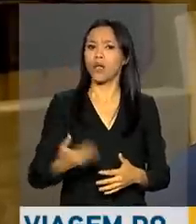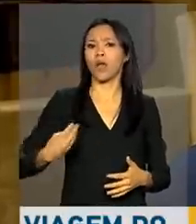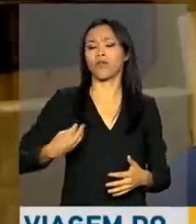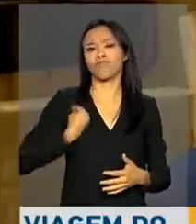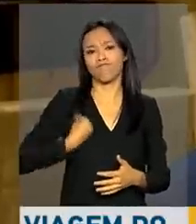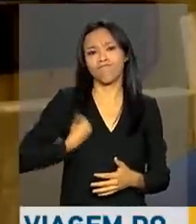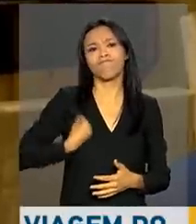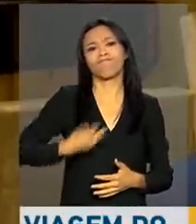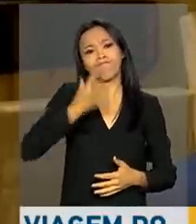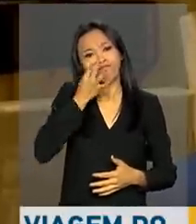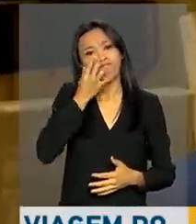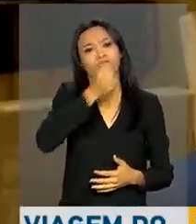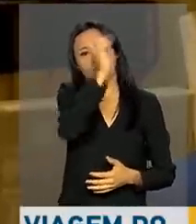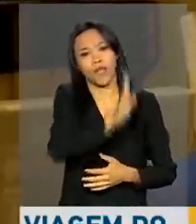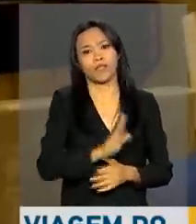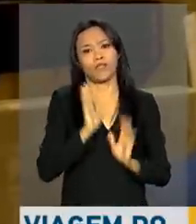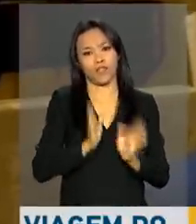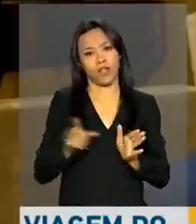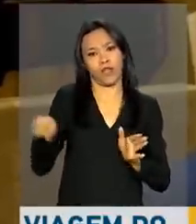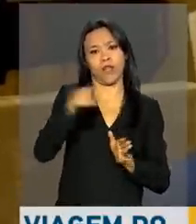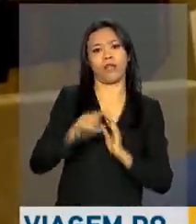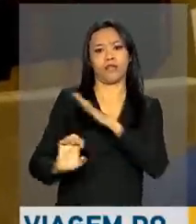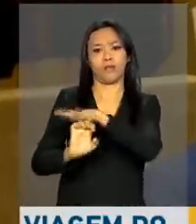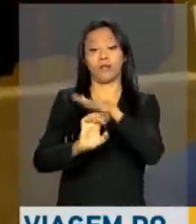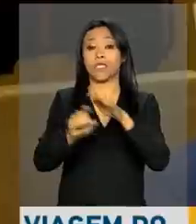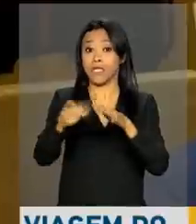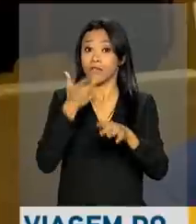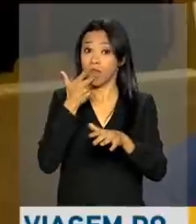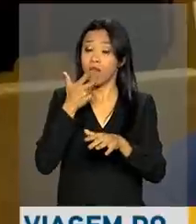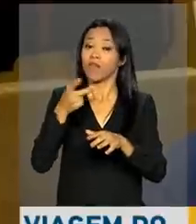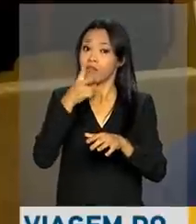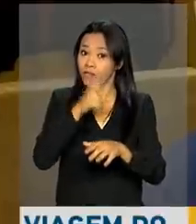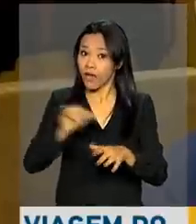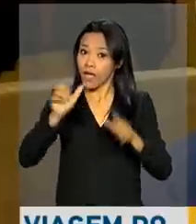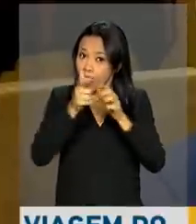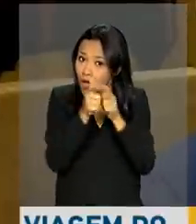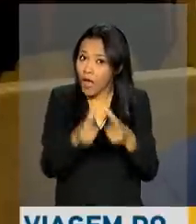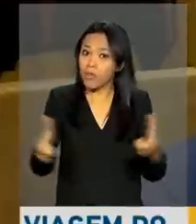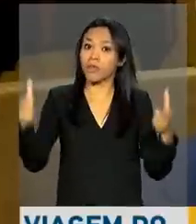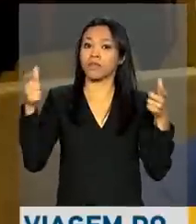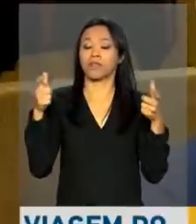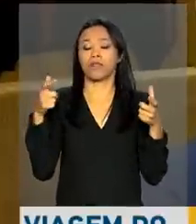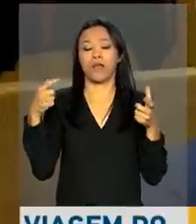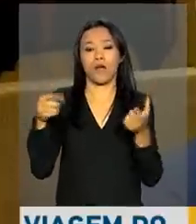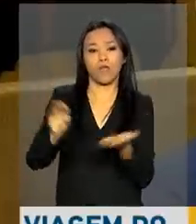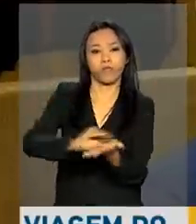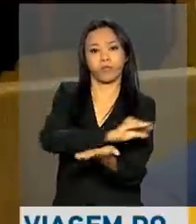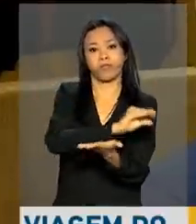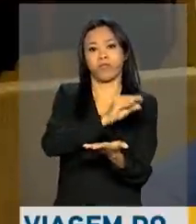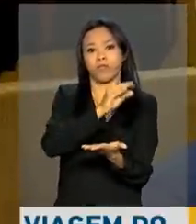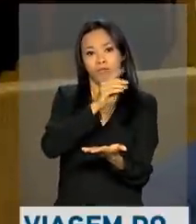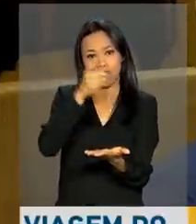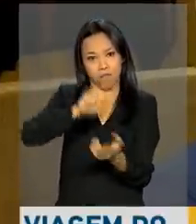E alguns deles anunciaram, inclusive, ampliação de investimentos. Temos uma grande empresa,